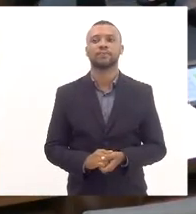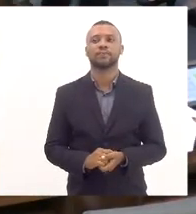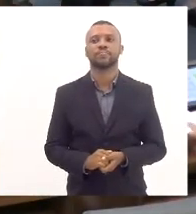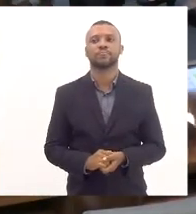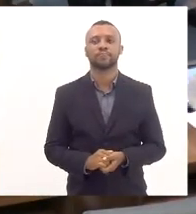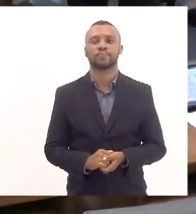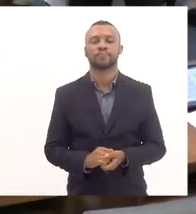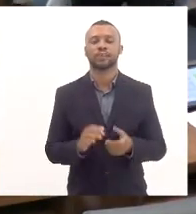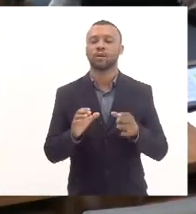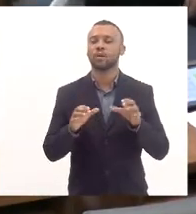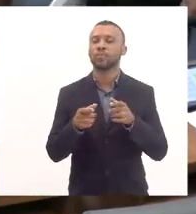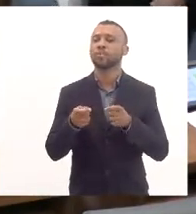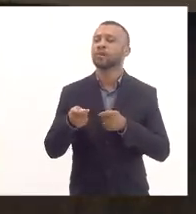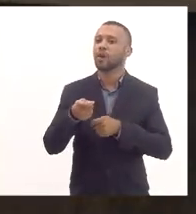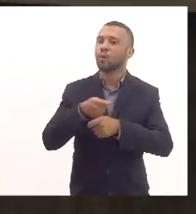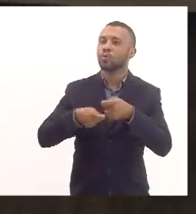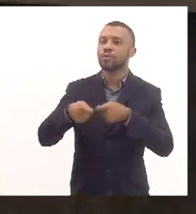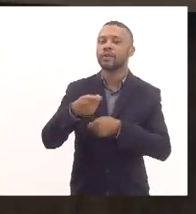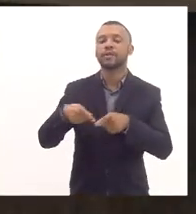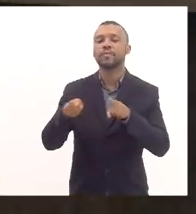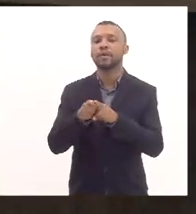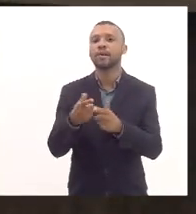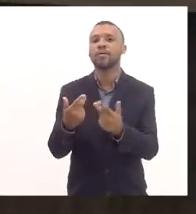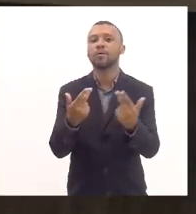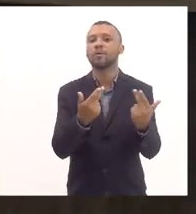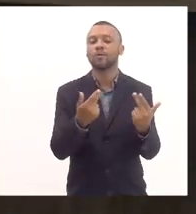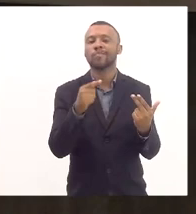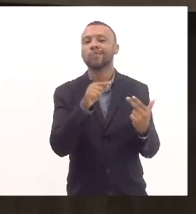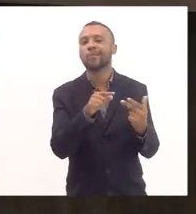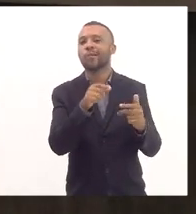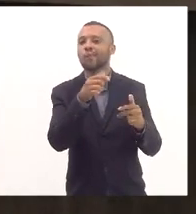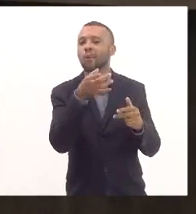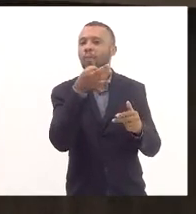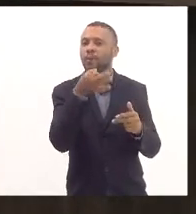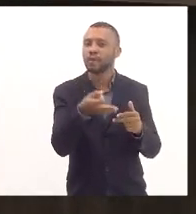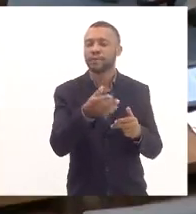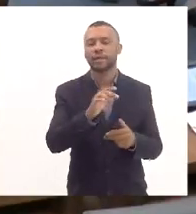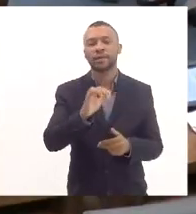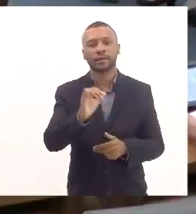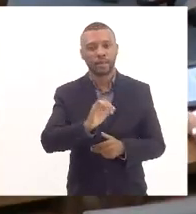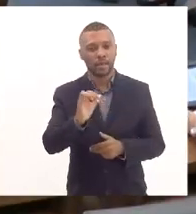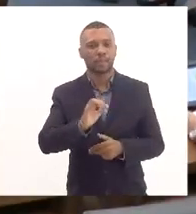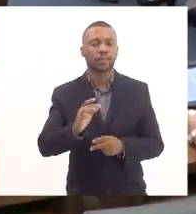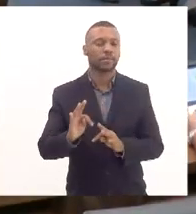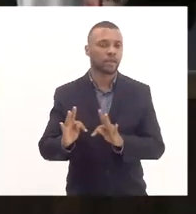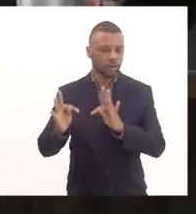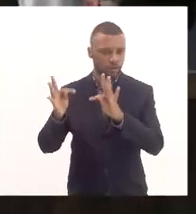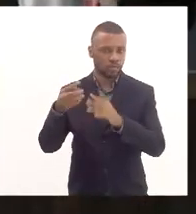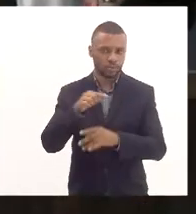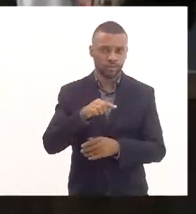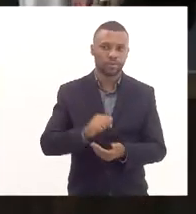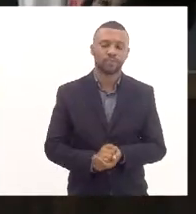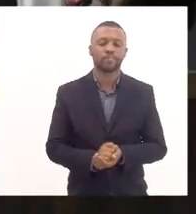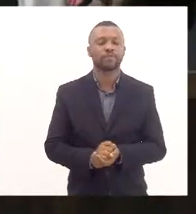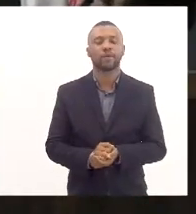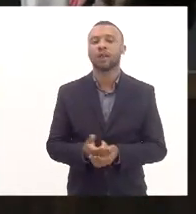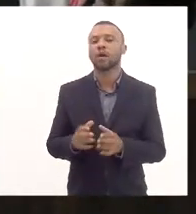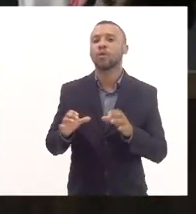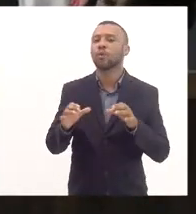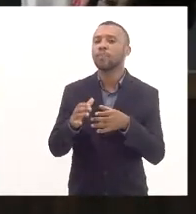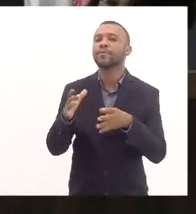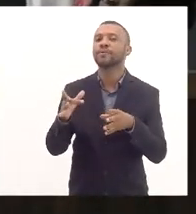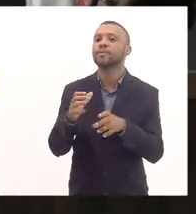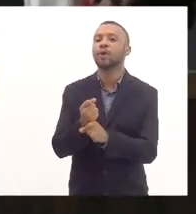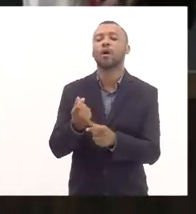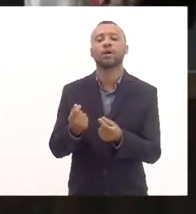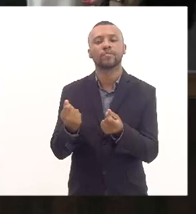a comissão de Economia acompanha um minucioso parecida a condição de ciência Ecologia pela comissão de orçamento